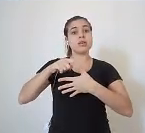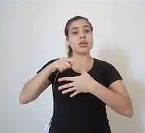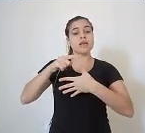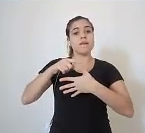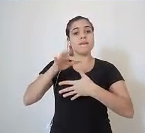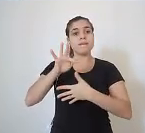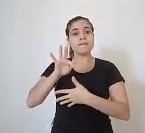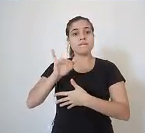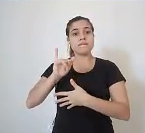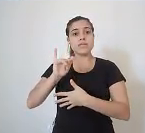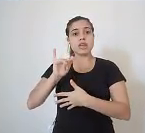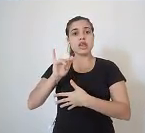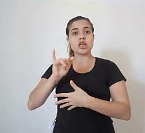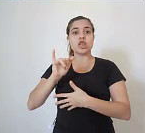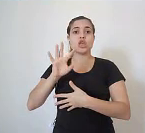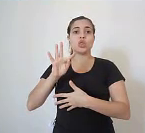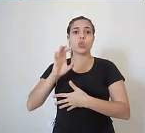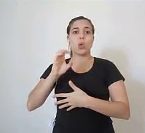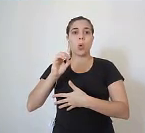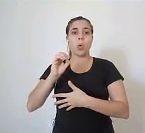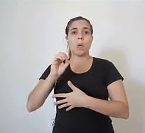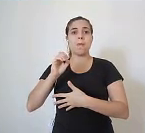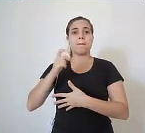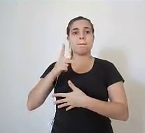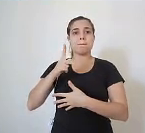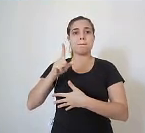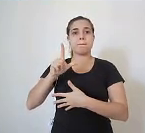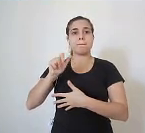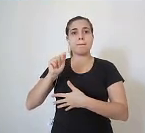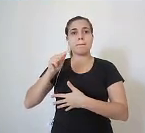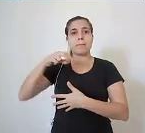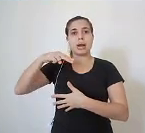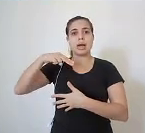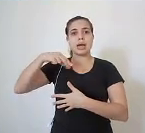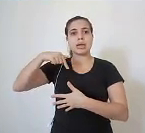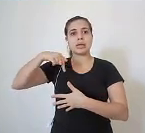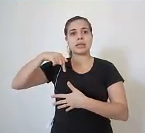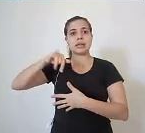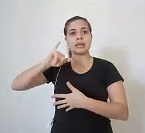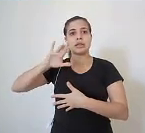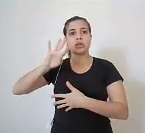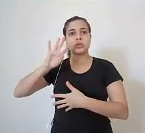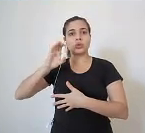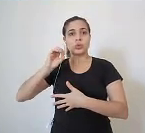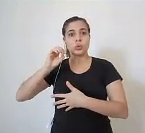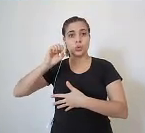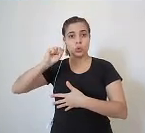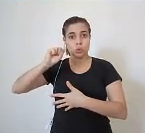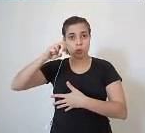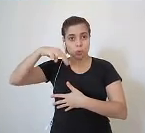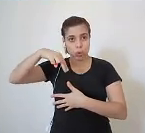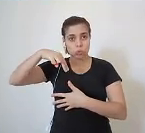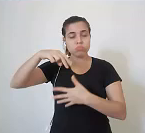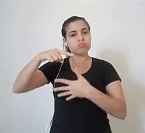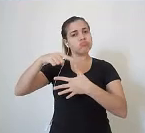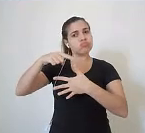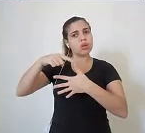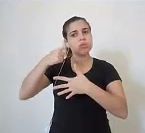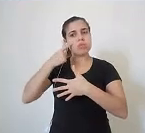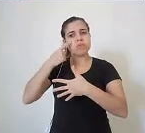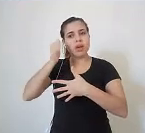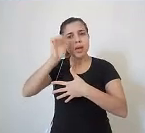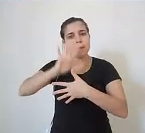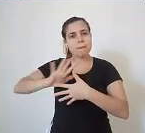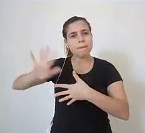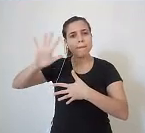sua maioria, são os organismos fitoplânctônicos. Quem representa o fitoplâncton no